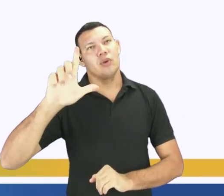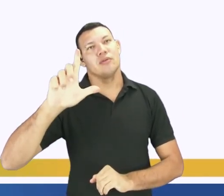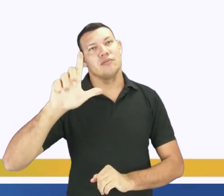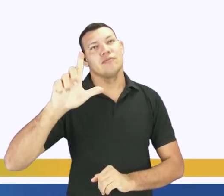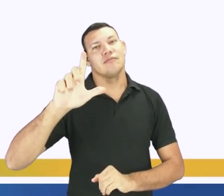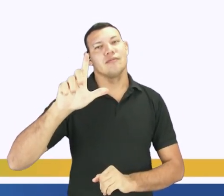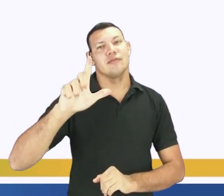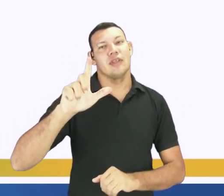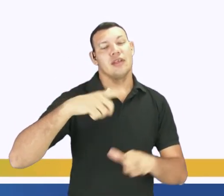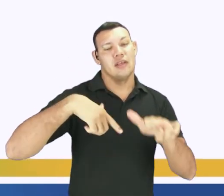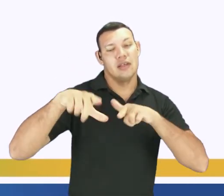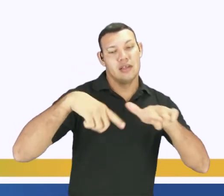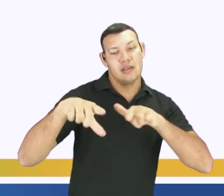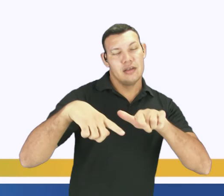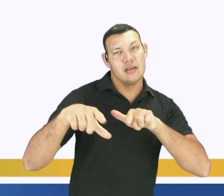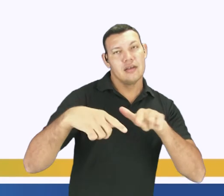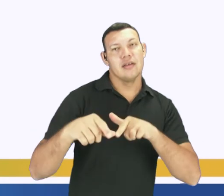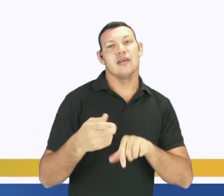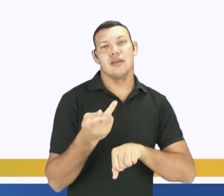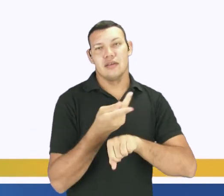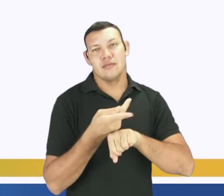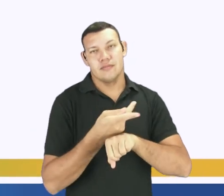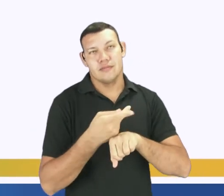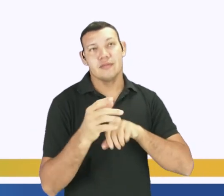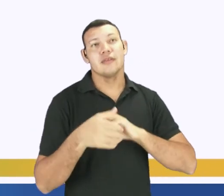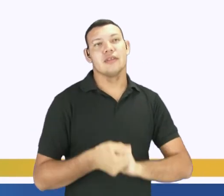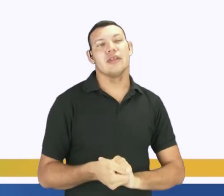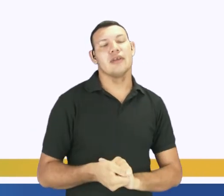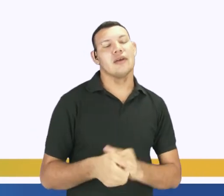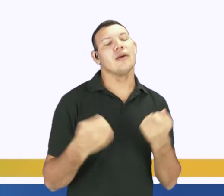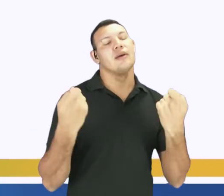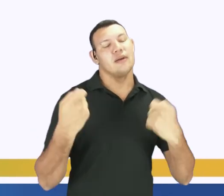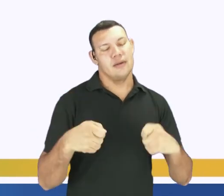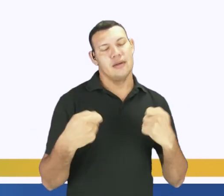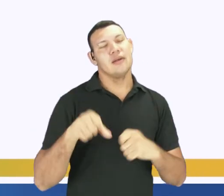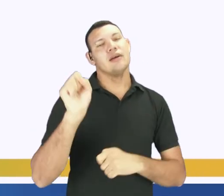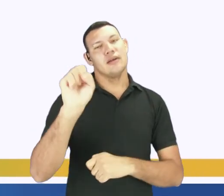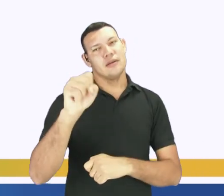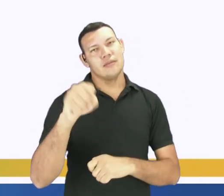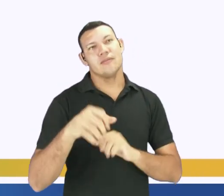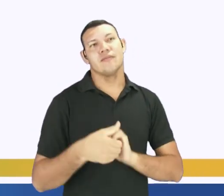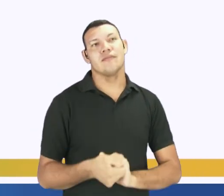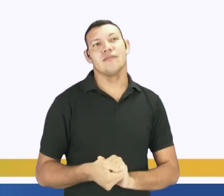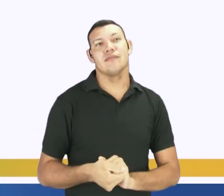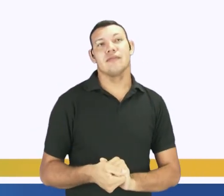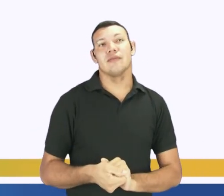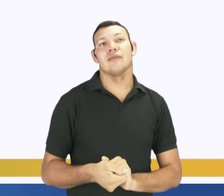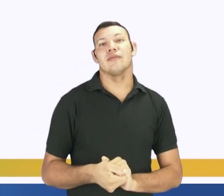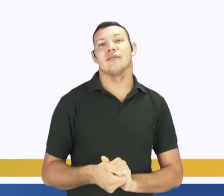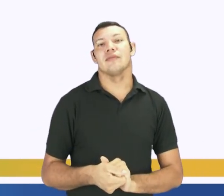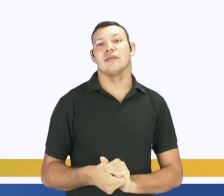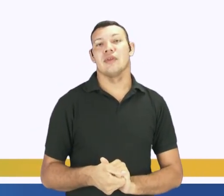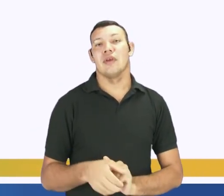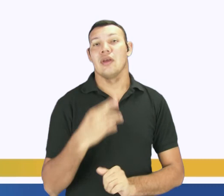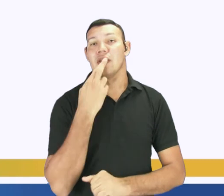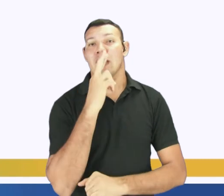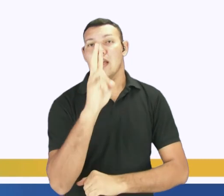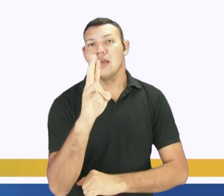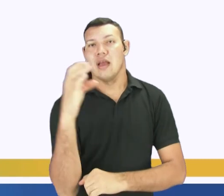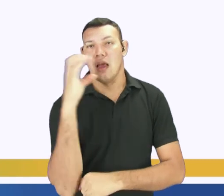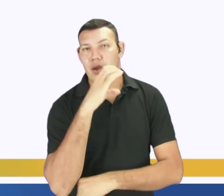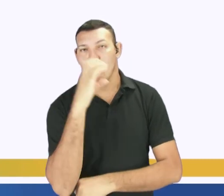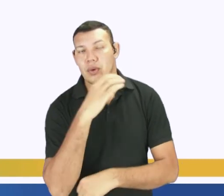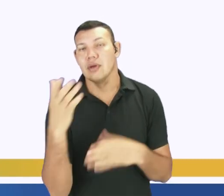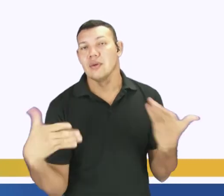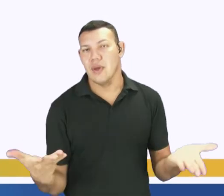à medida que as indústrias cresciam, que tinha mais trabalho para fazer, precisava de mais gente. Então, o efeito imediato desse processo de